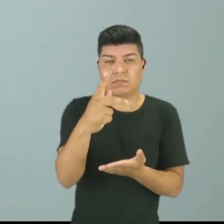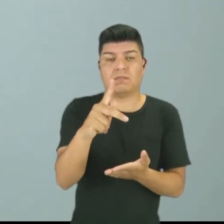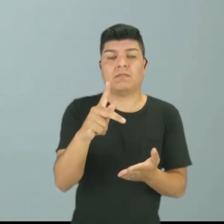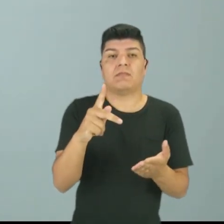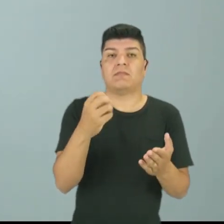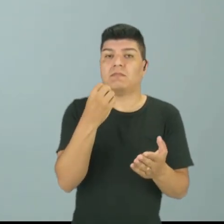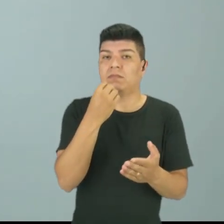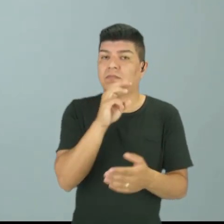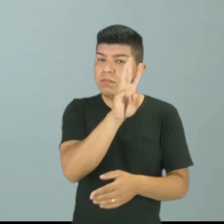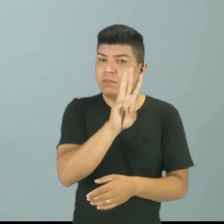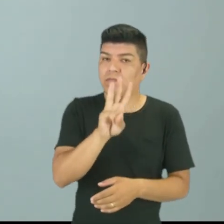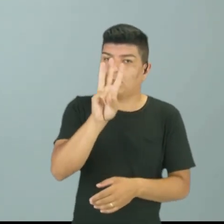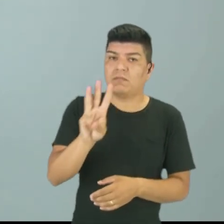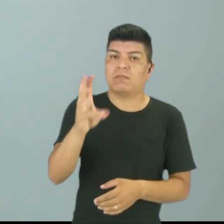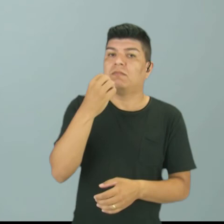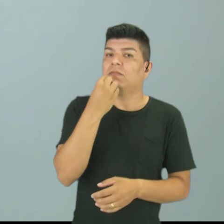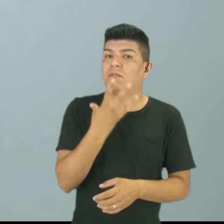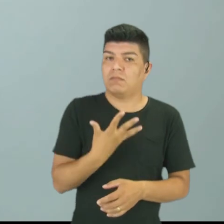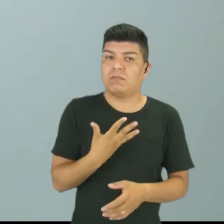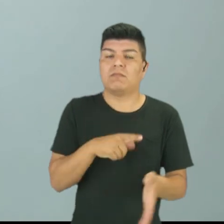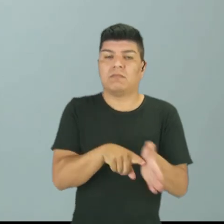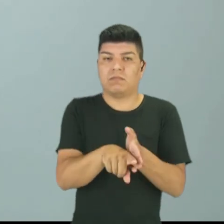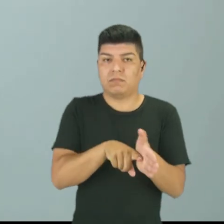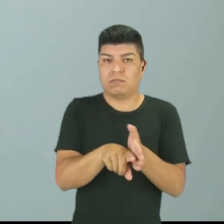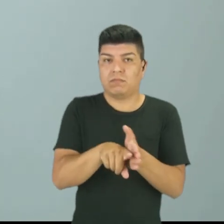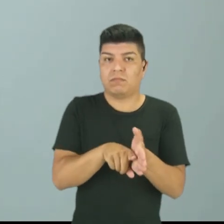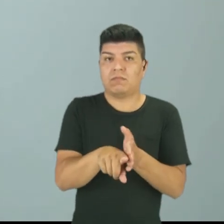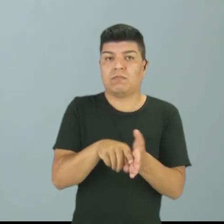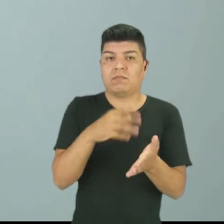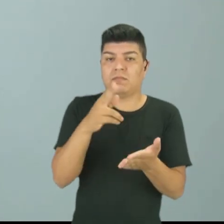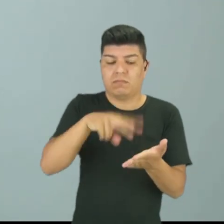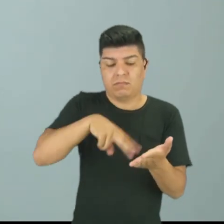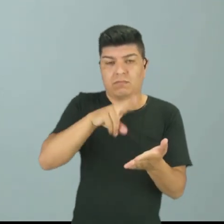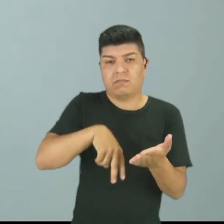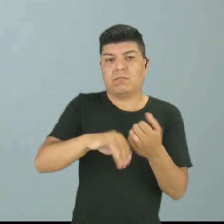em bons sites, façam boas consultas e passam a ler